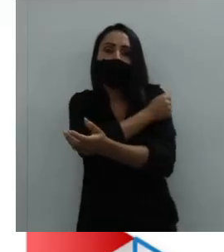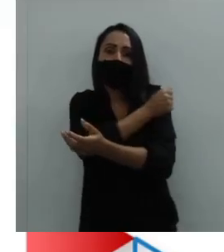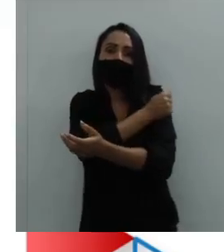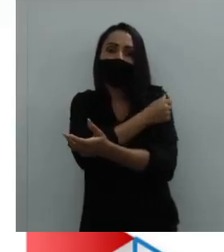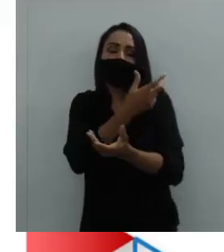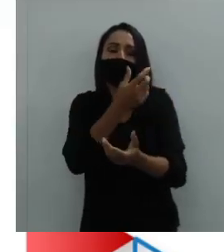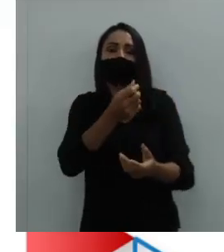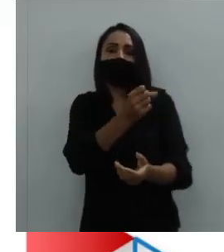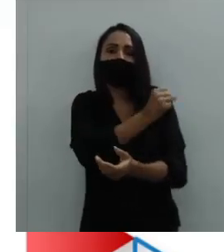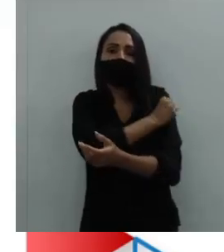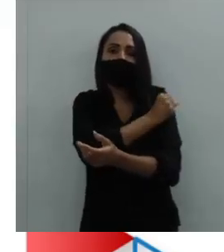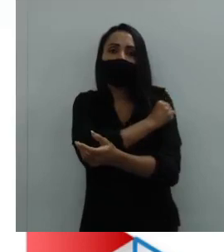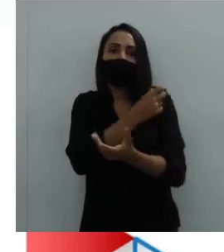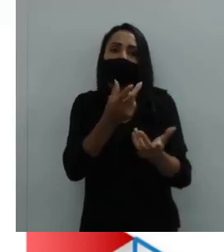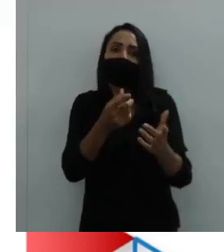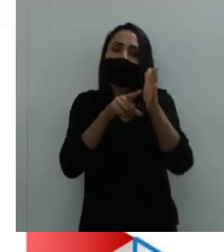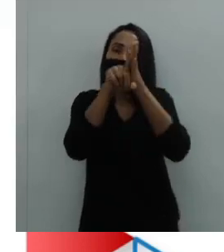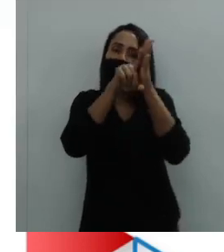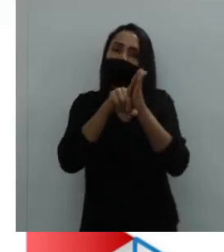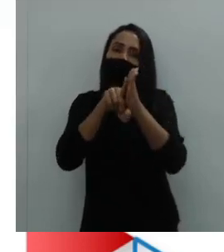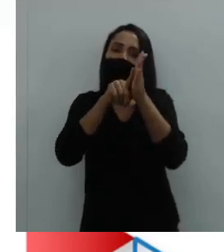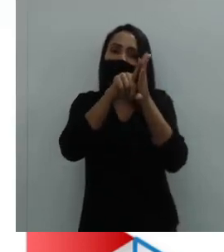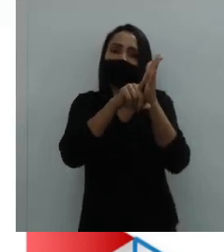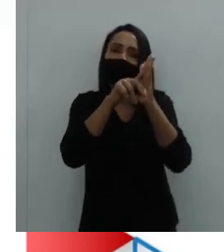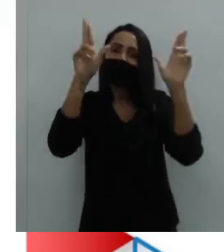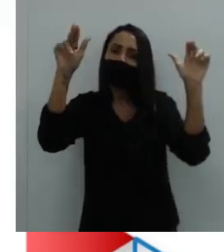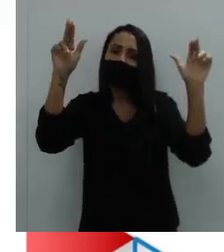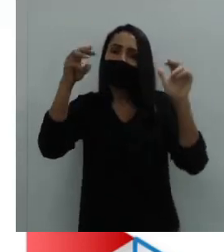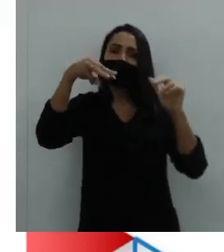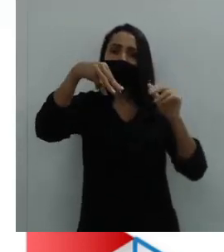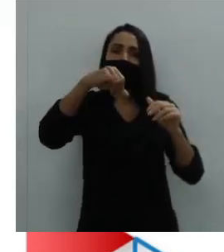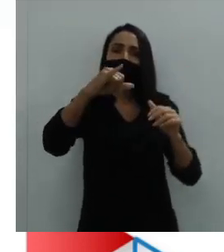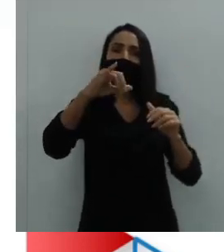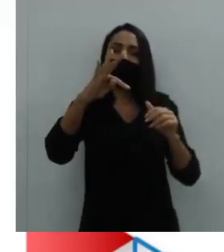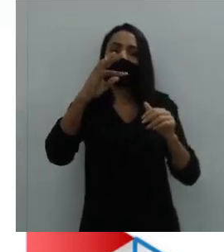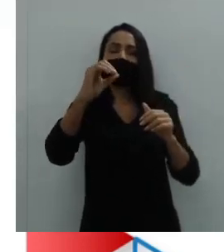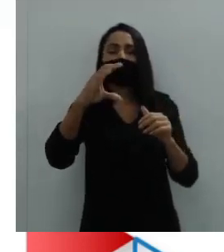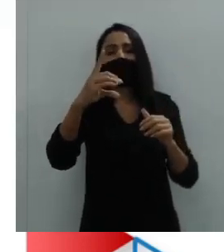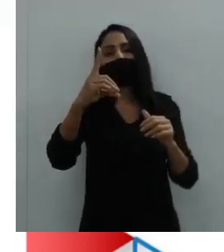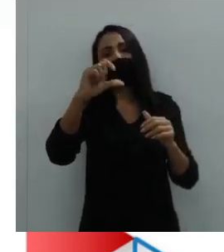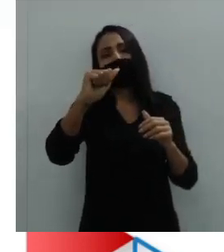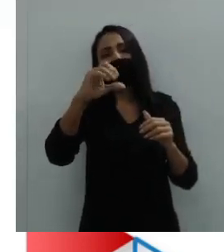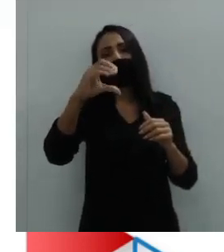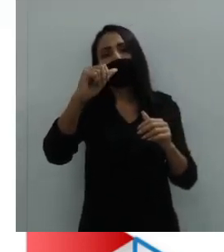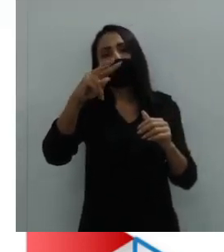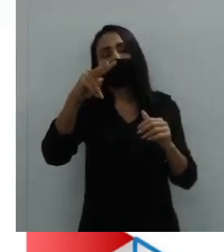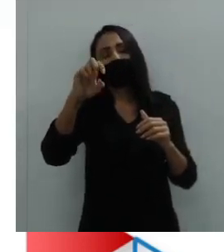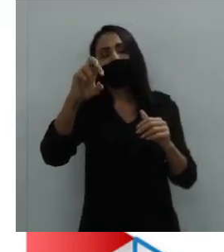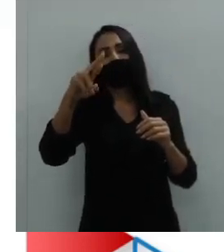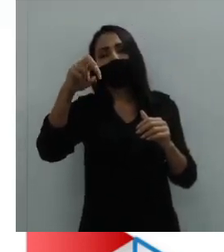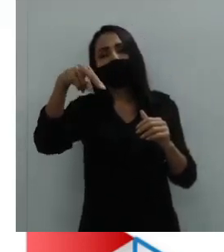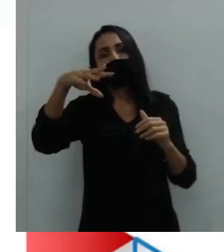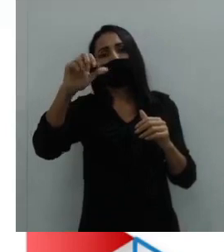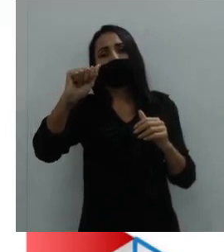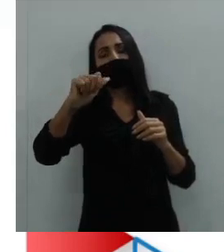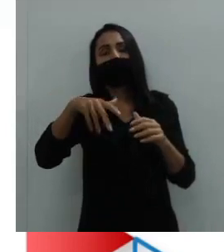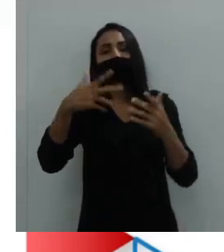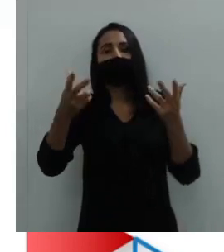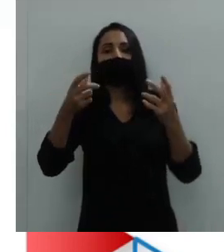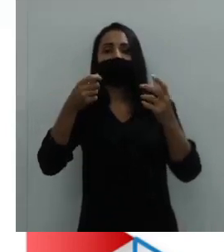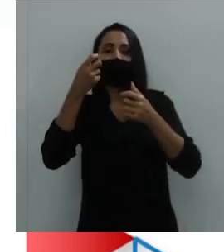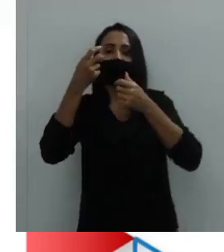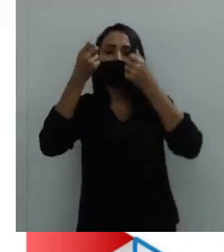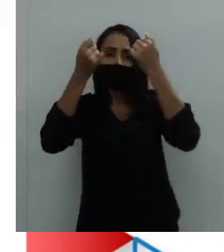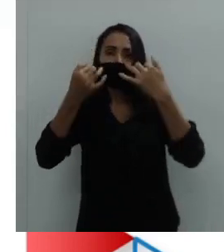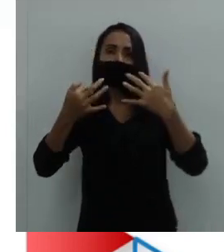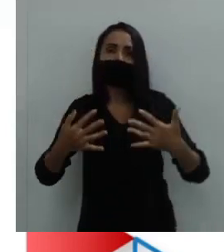conhecer. Que tal pesquisar sobre o mito da caverna? Falo rapidamente que o mito da caverna vai falar sobre que o ser